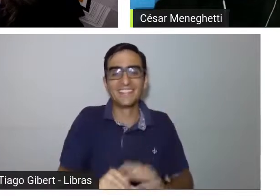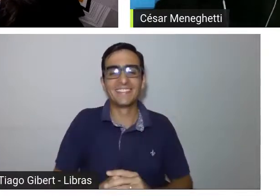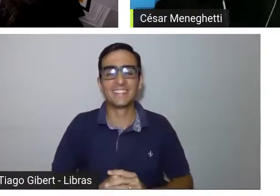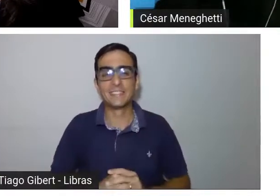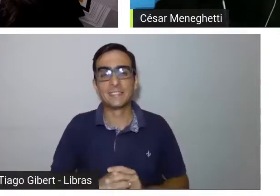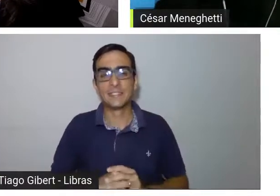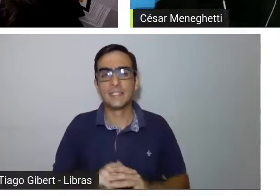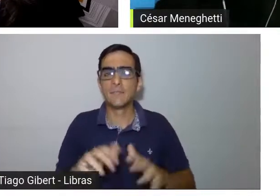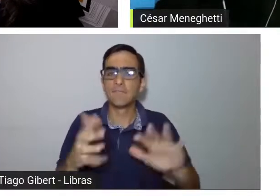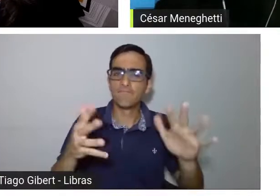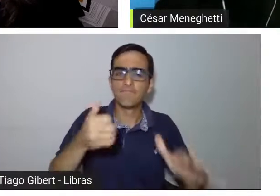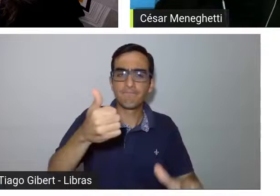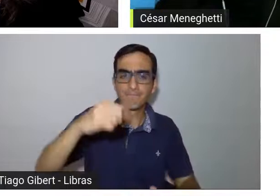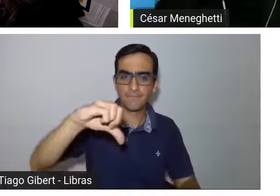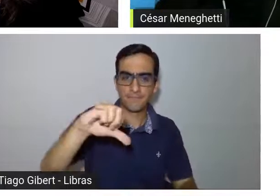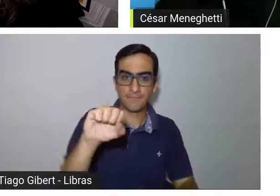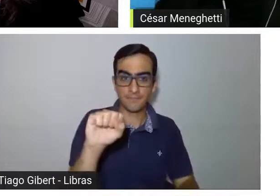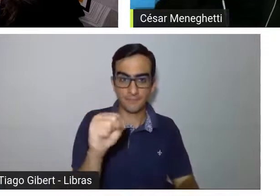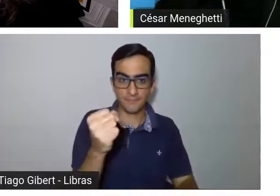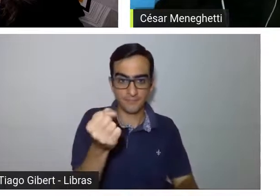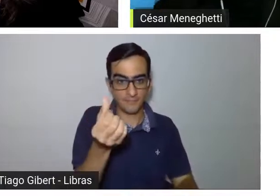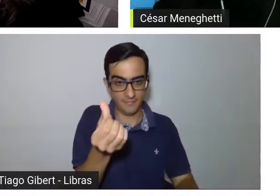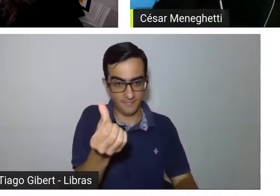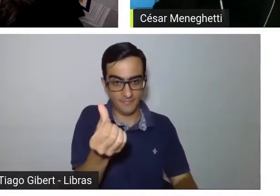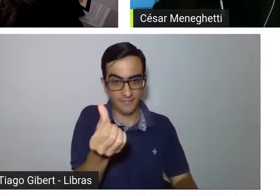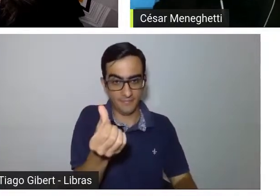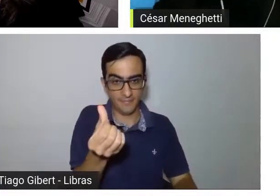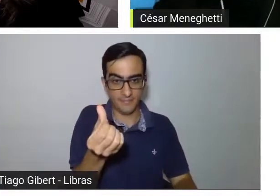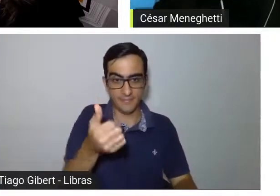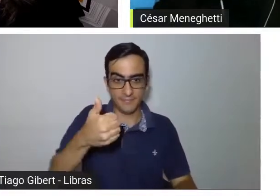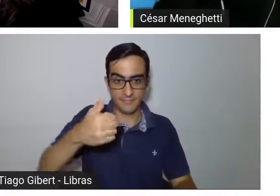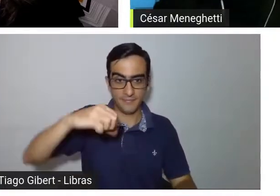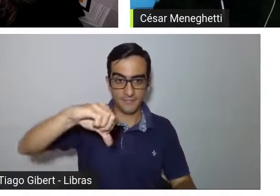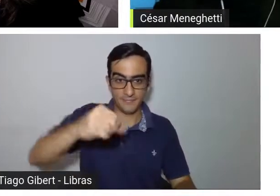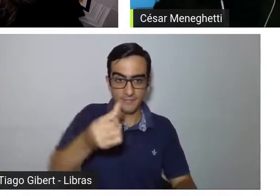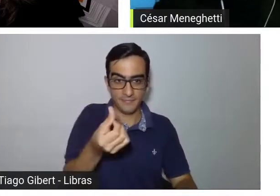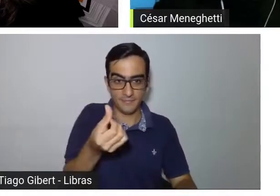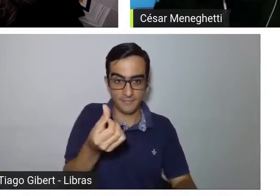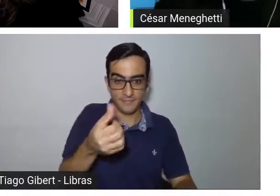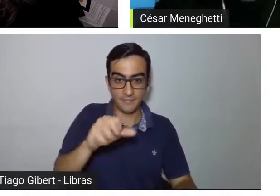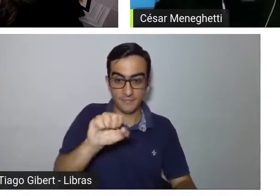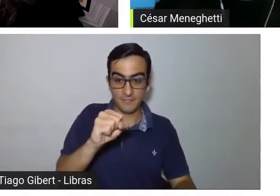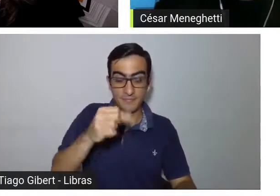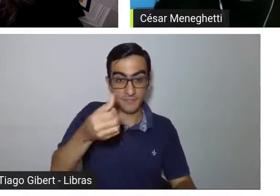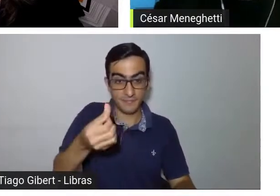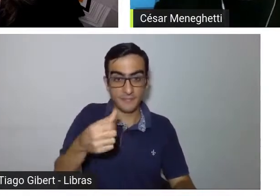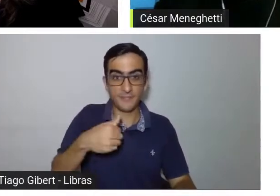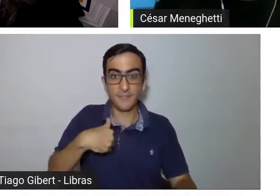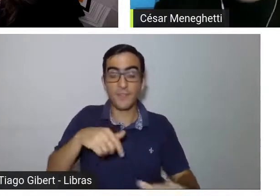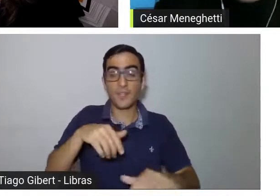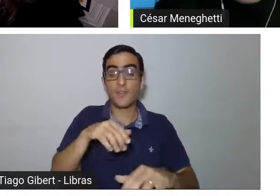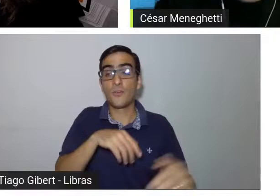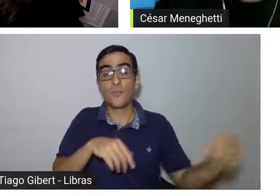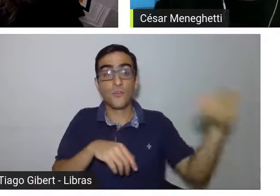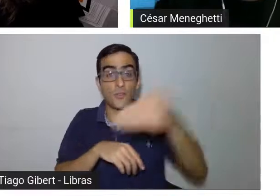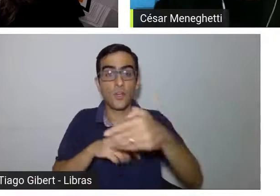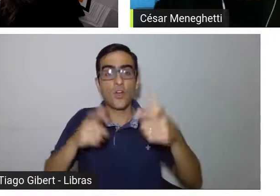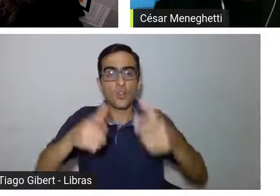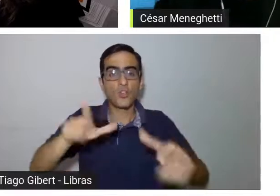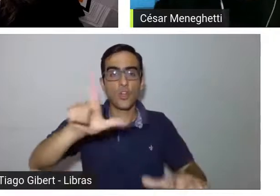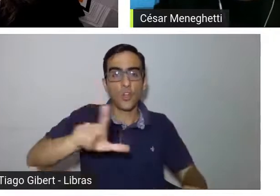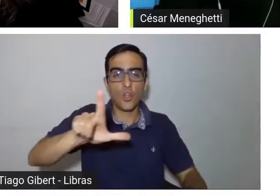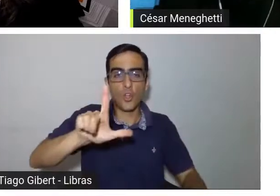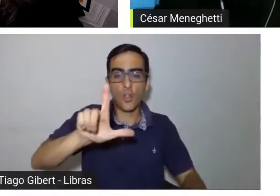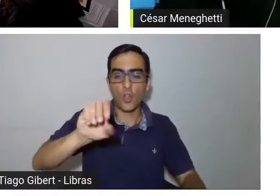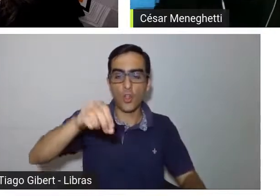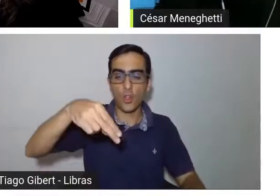Em 86, eu vim tentar fazer um master em Londres, que acabei nunca